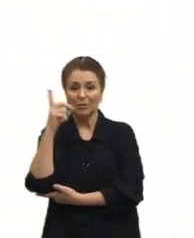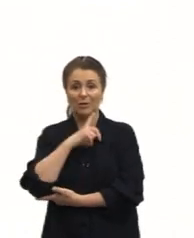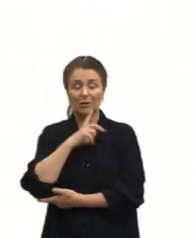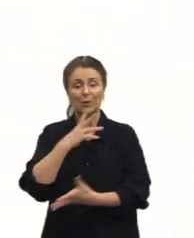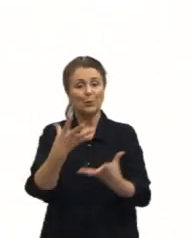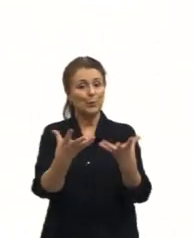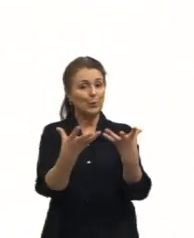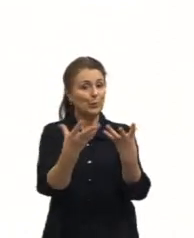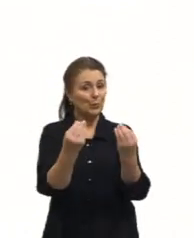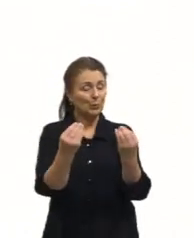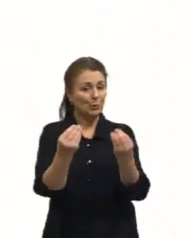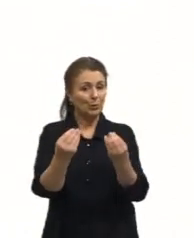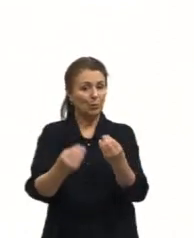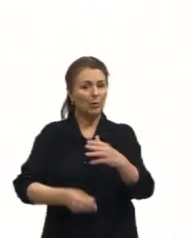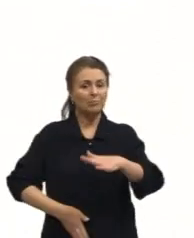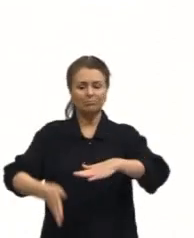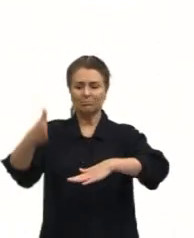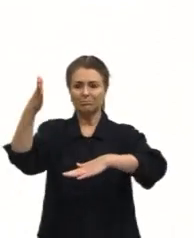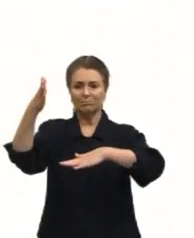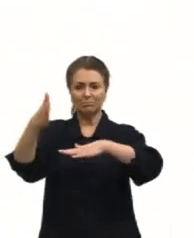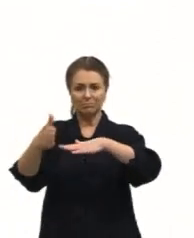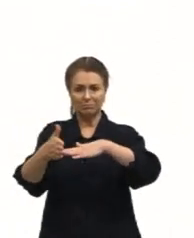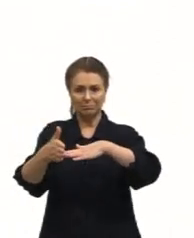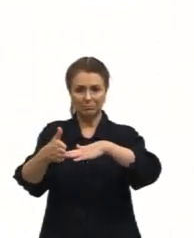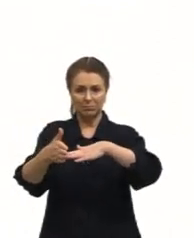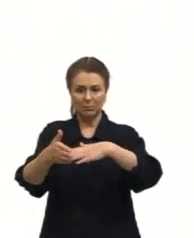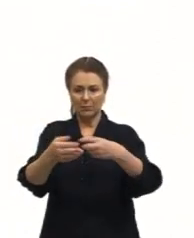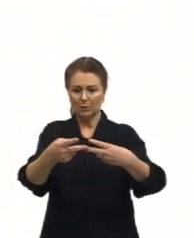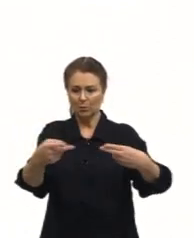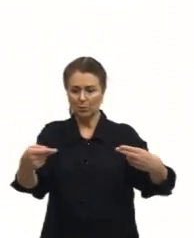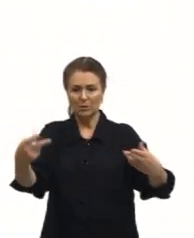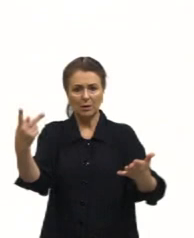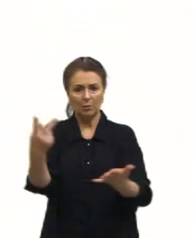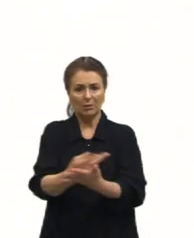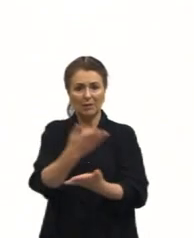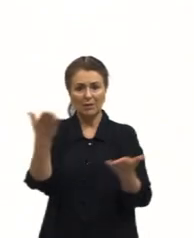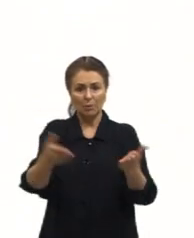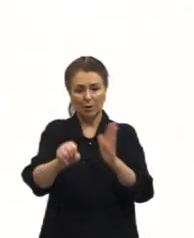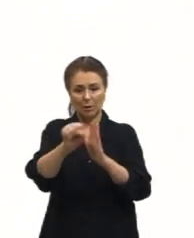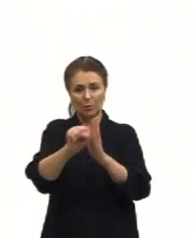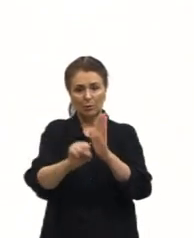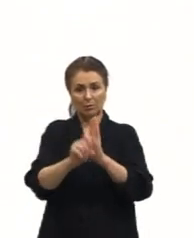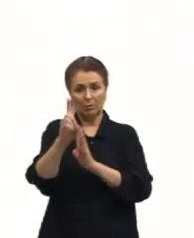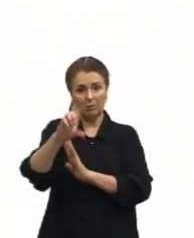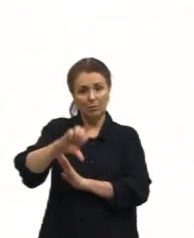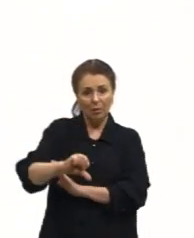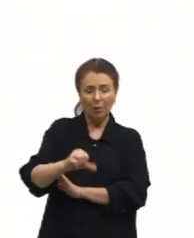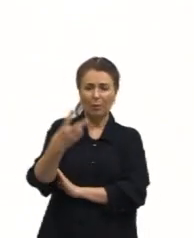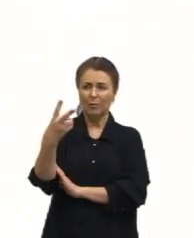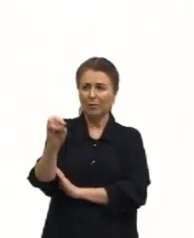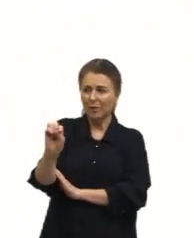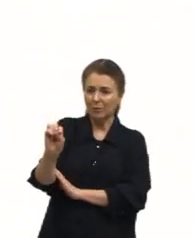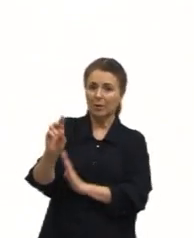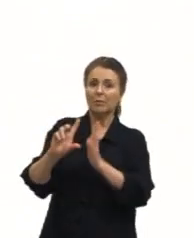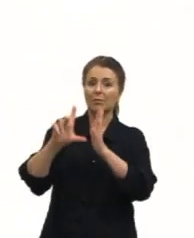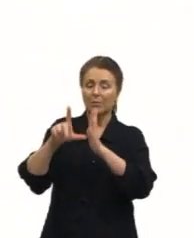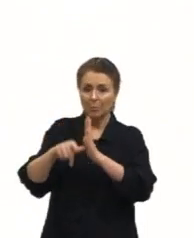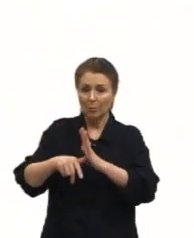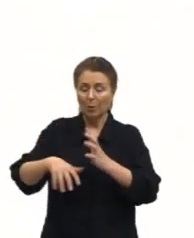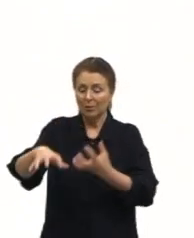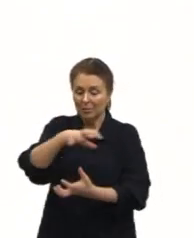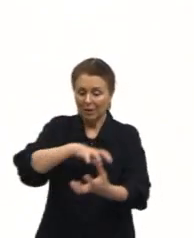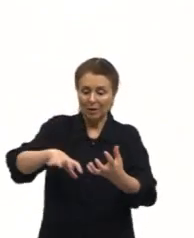a idade contemporânea né os eventos mais recentes do século XIX do século 20 pós revolução francesa então